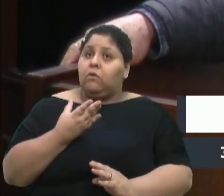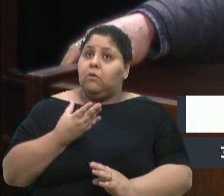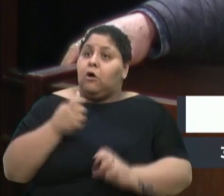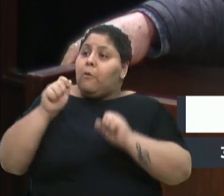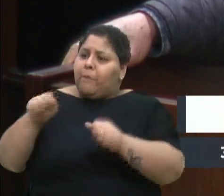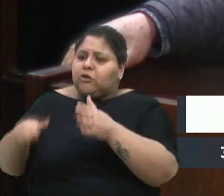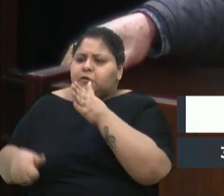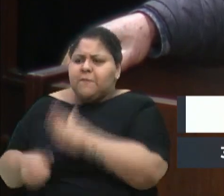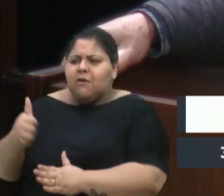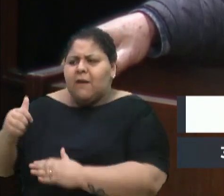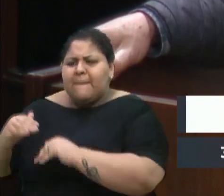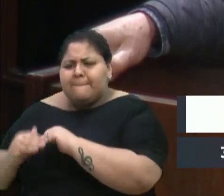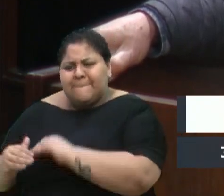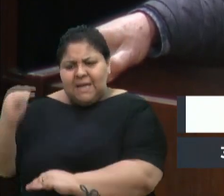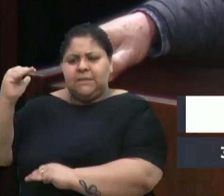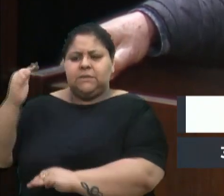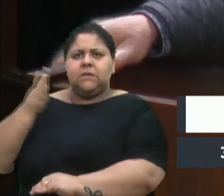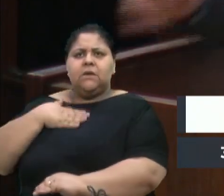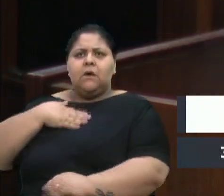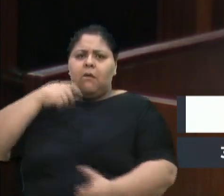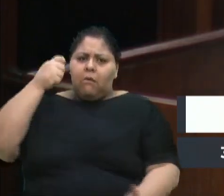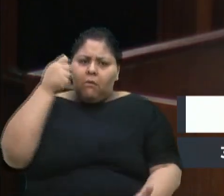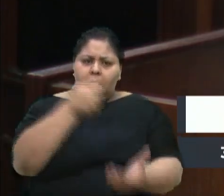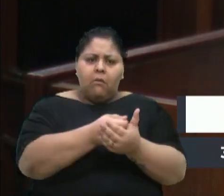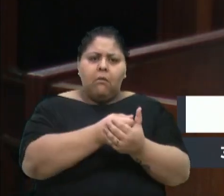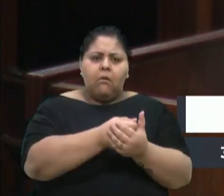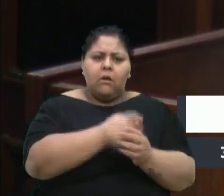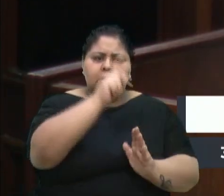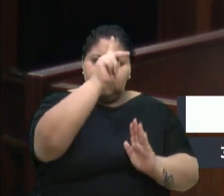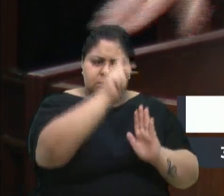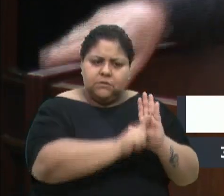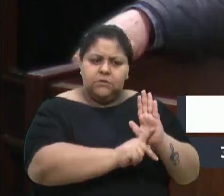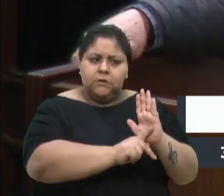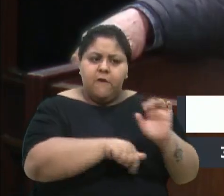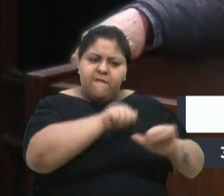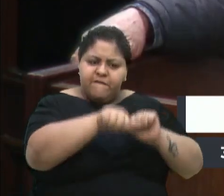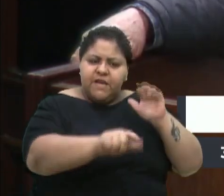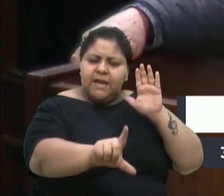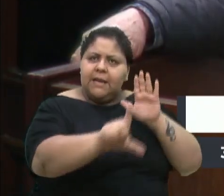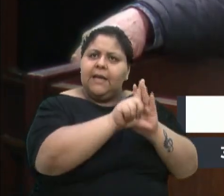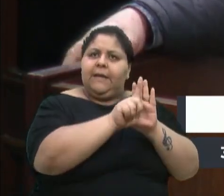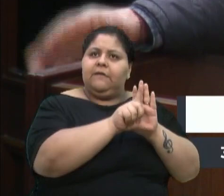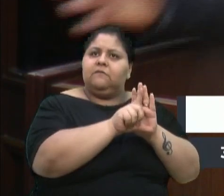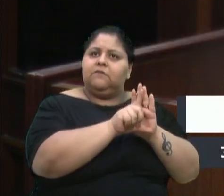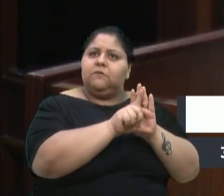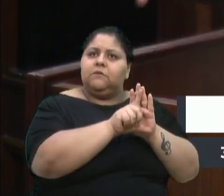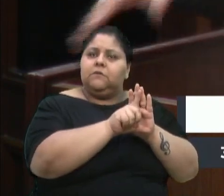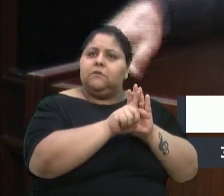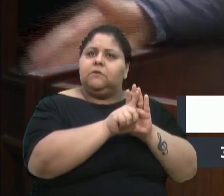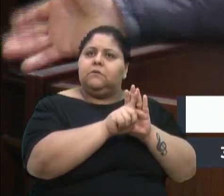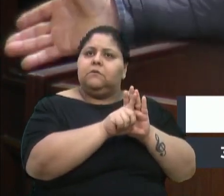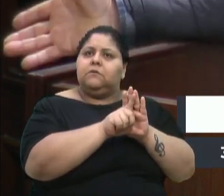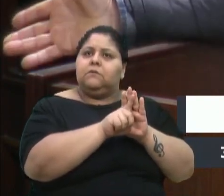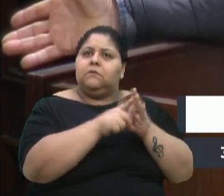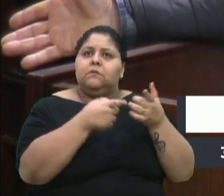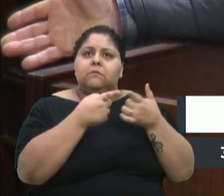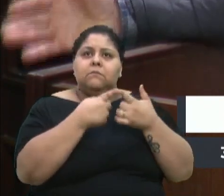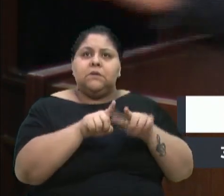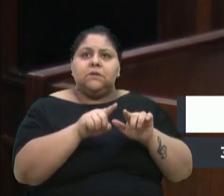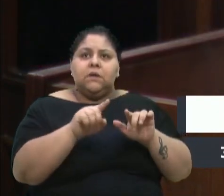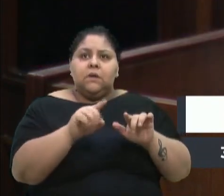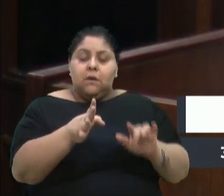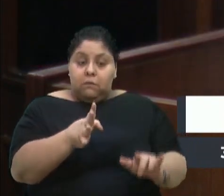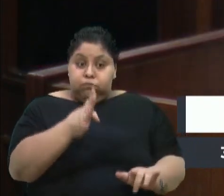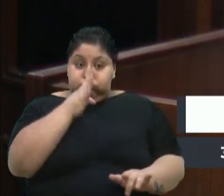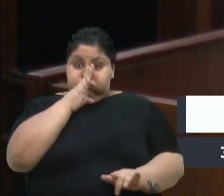melhorar mais um pouco e eu me comprometo que esse projeto logo, logo vira lei. Mas daí me deparei no dia seguinte com